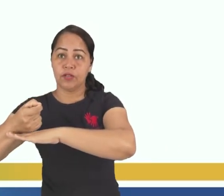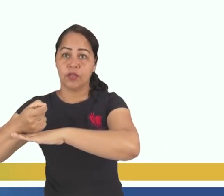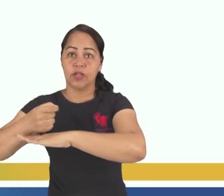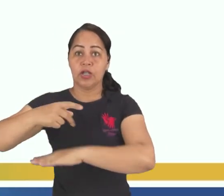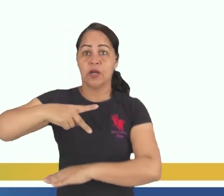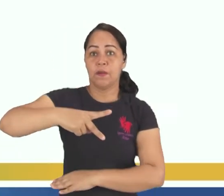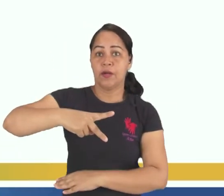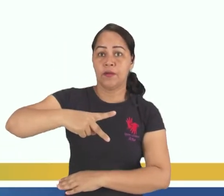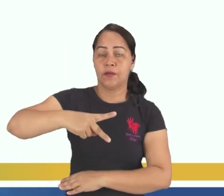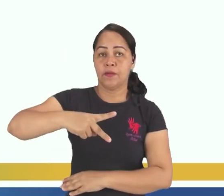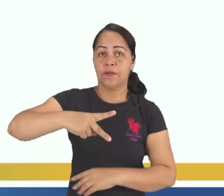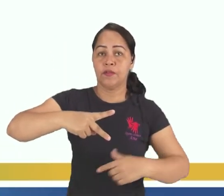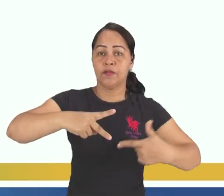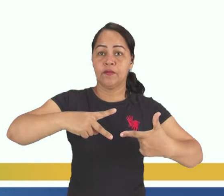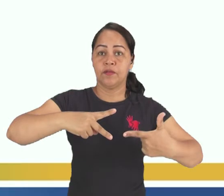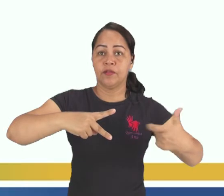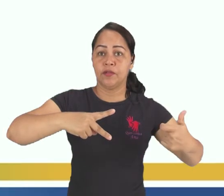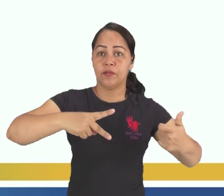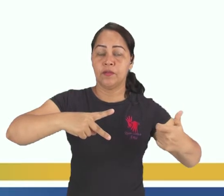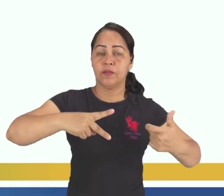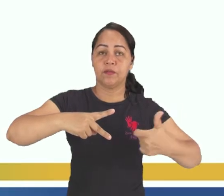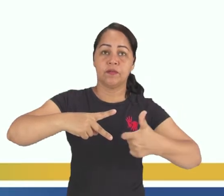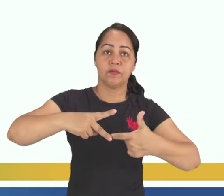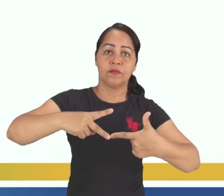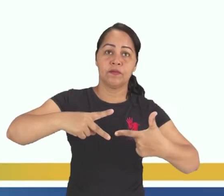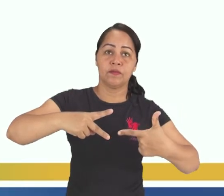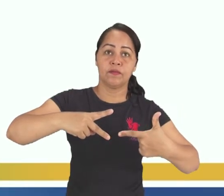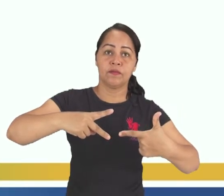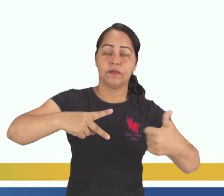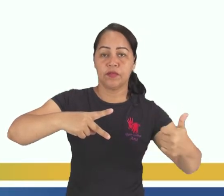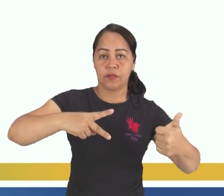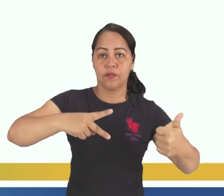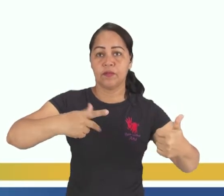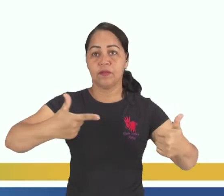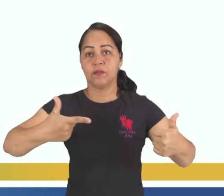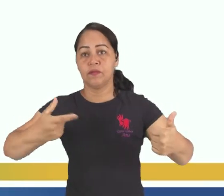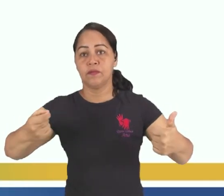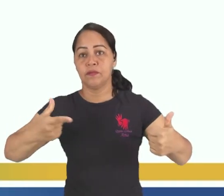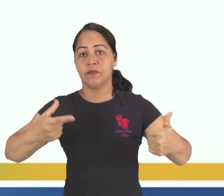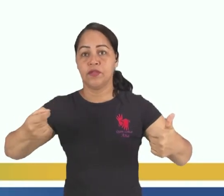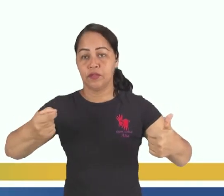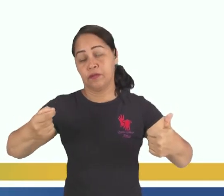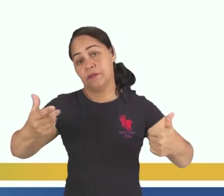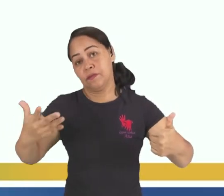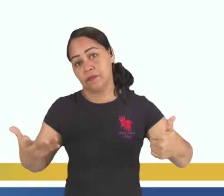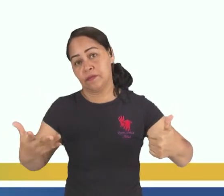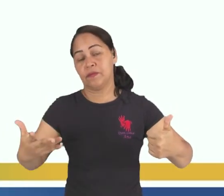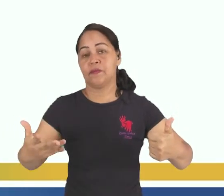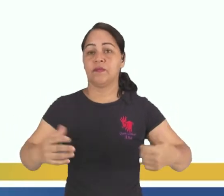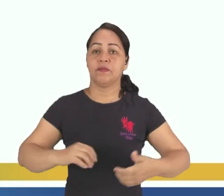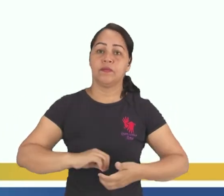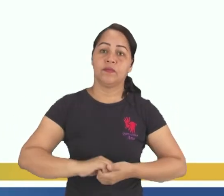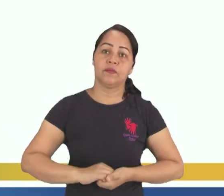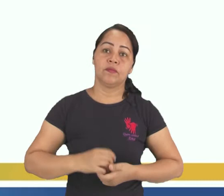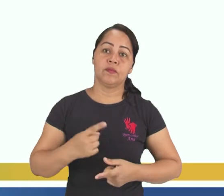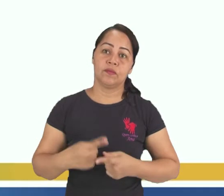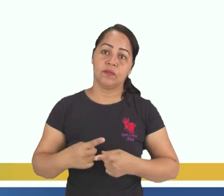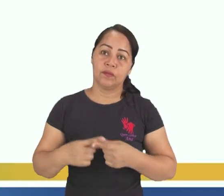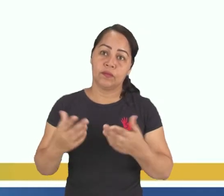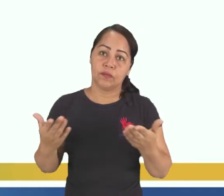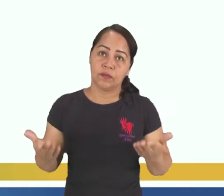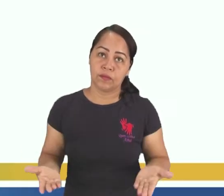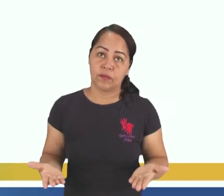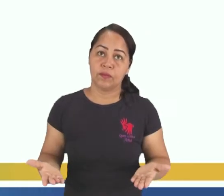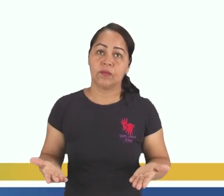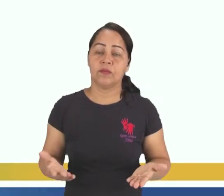e possui numerador 21 e esta possui numerador 20. 21 é maior que 20, portanto,